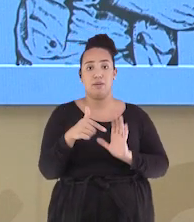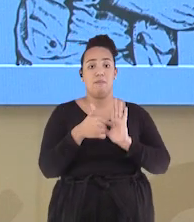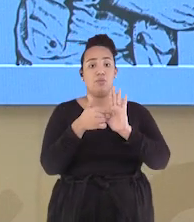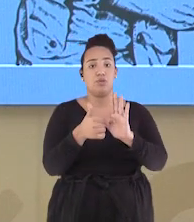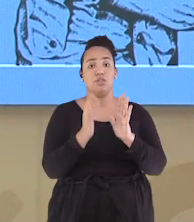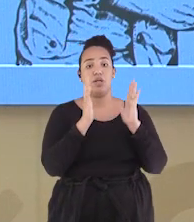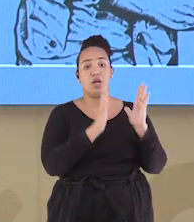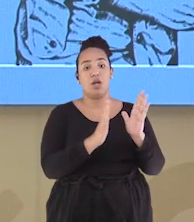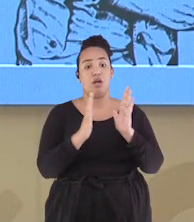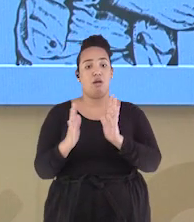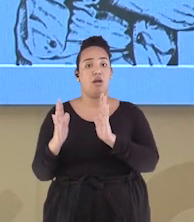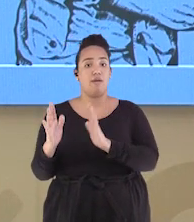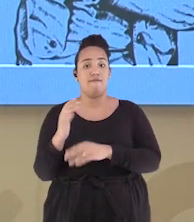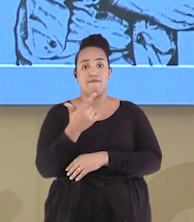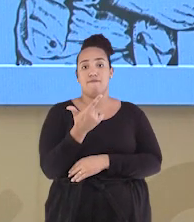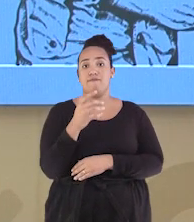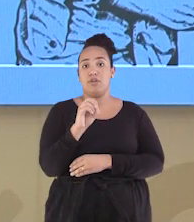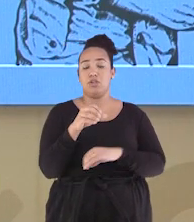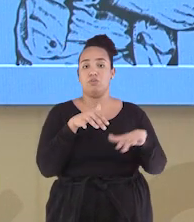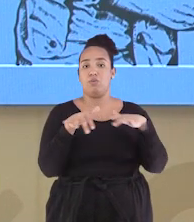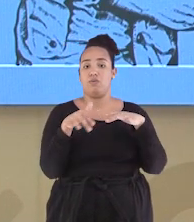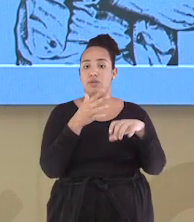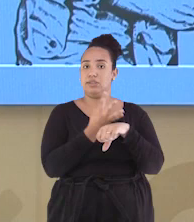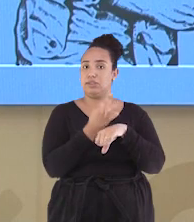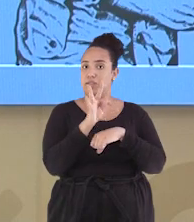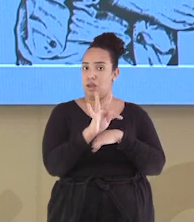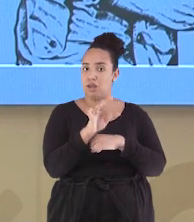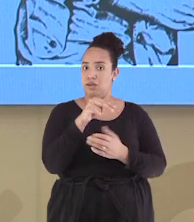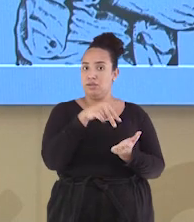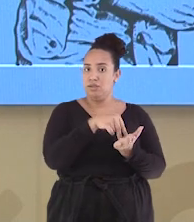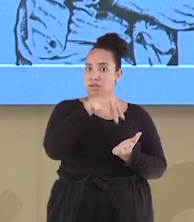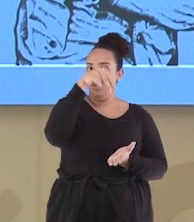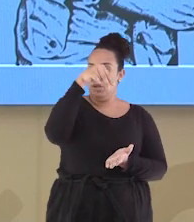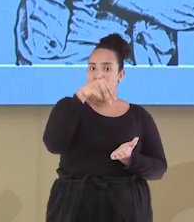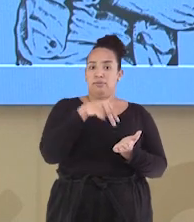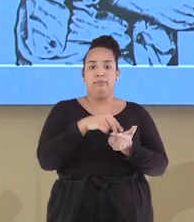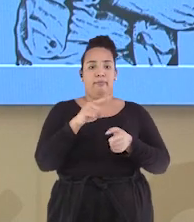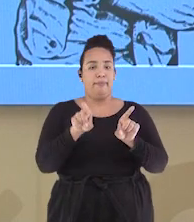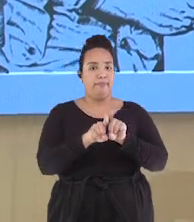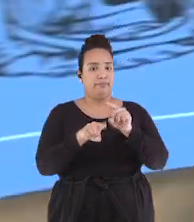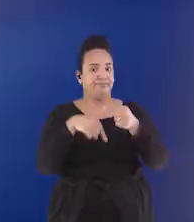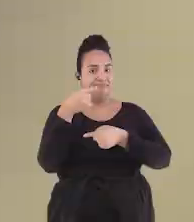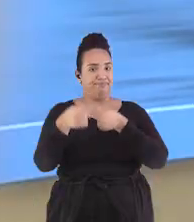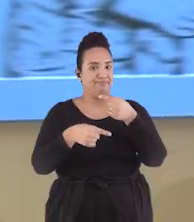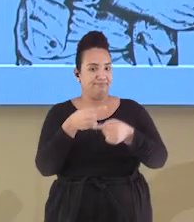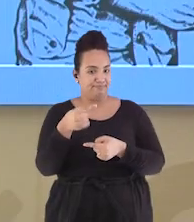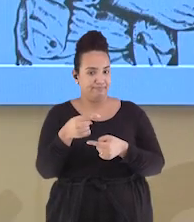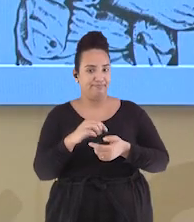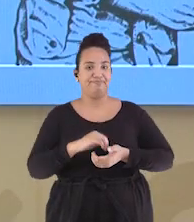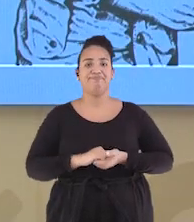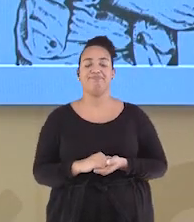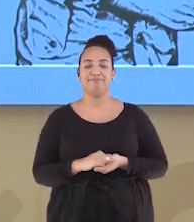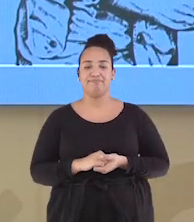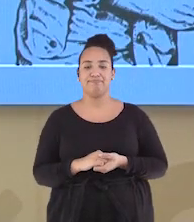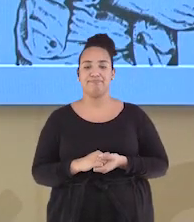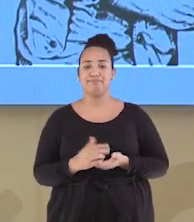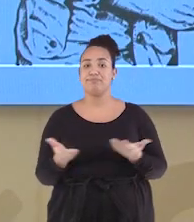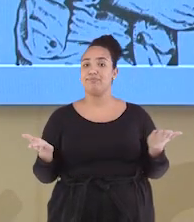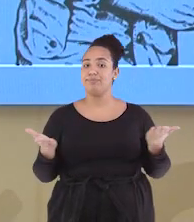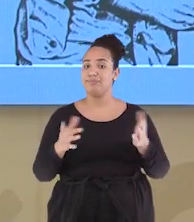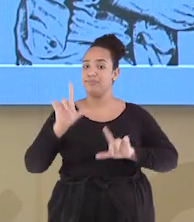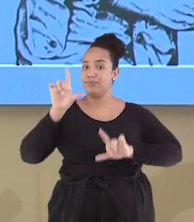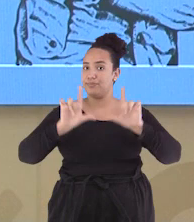uma sequência de 20 movimentos técnicos, correlacionando saltos e mortais. No Tudo TV de